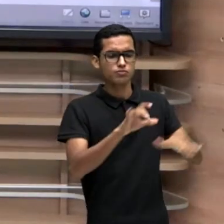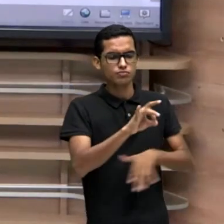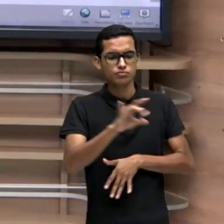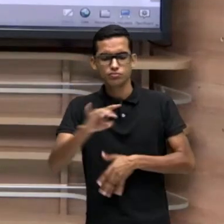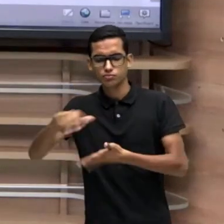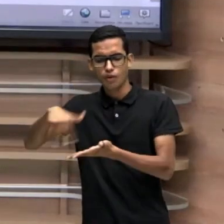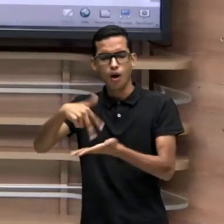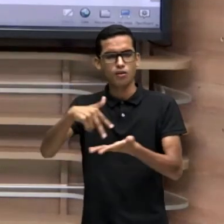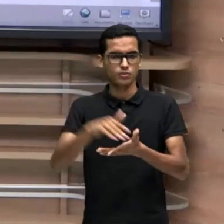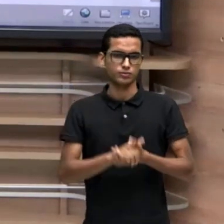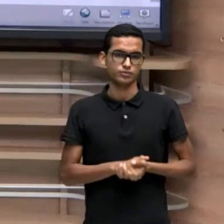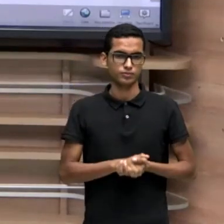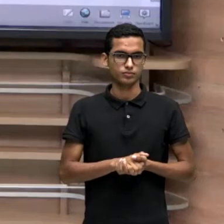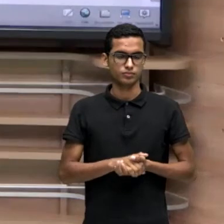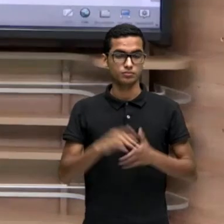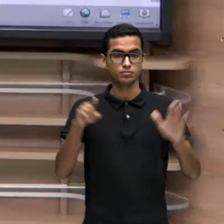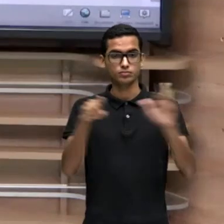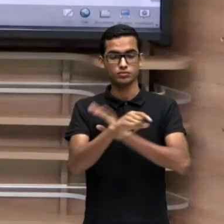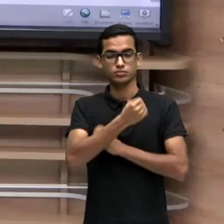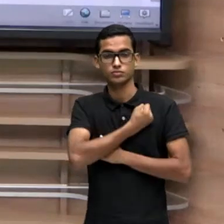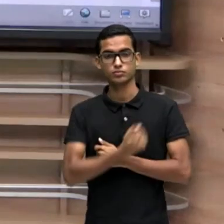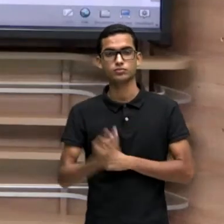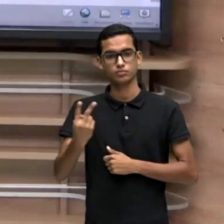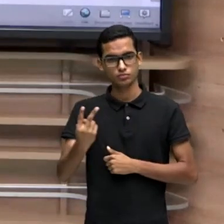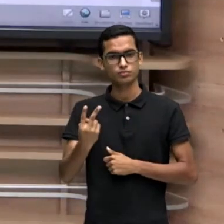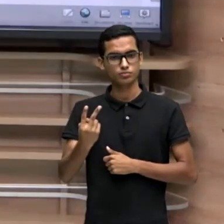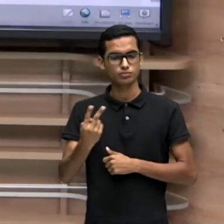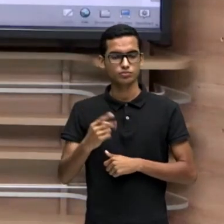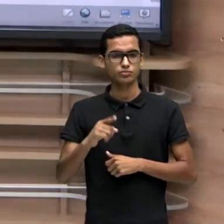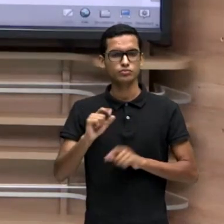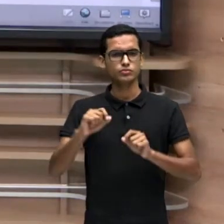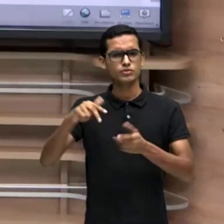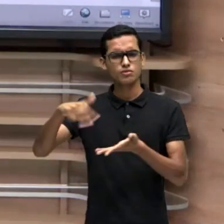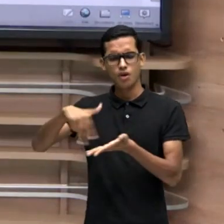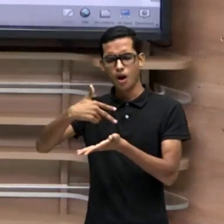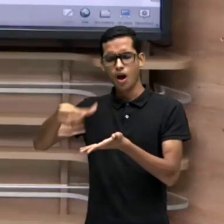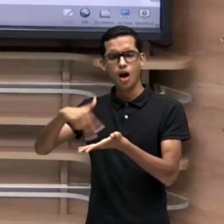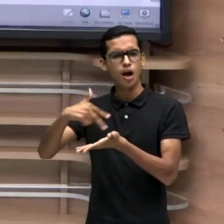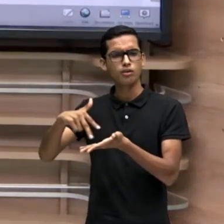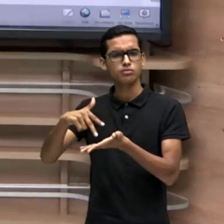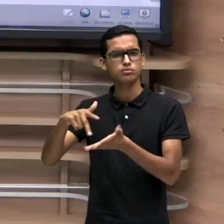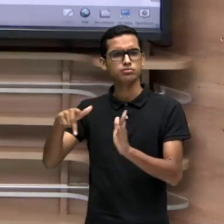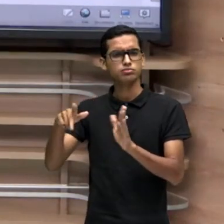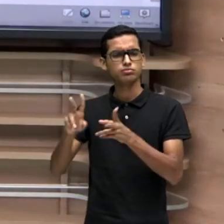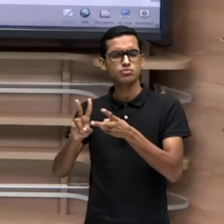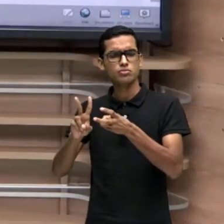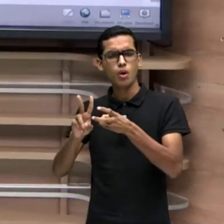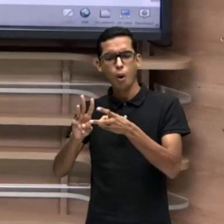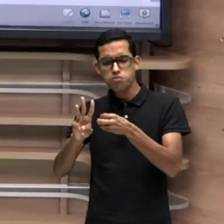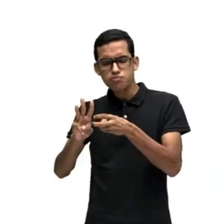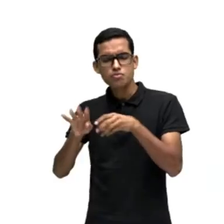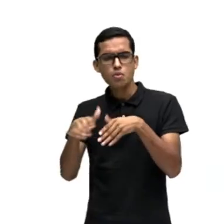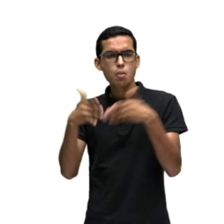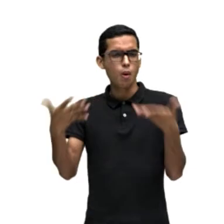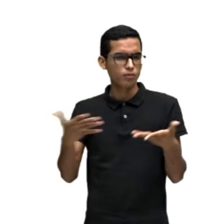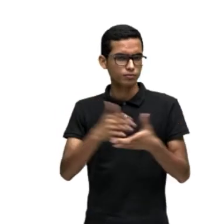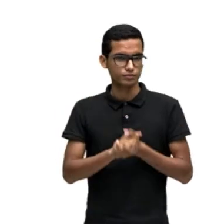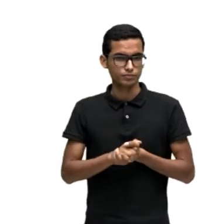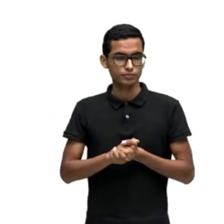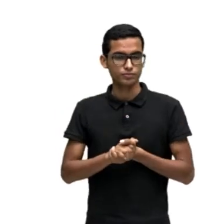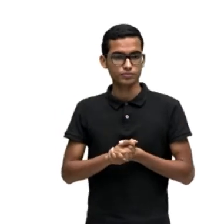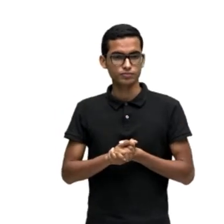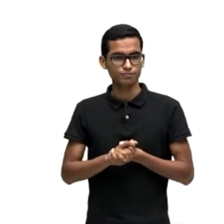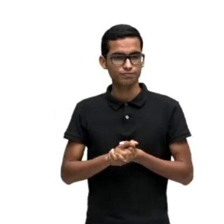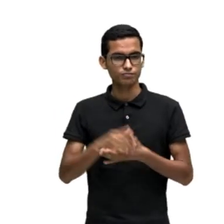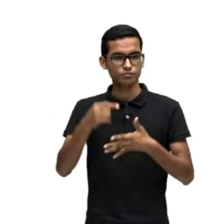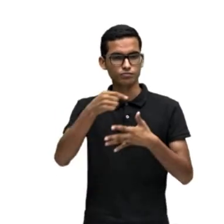nossa segunda questão falava de uma dança indígena, vamos lembrar? Então, qual era a alternativa? Eles